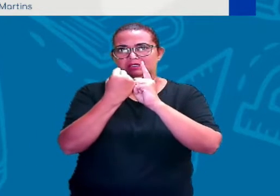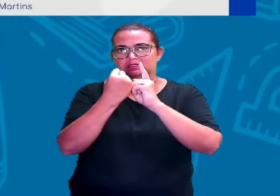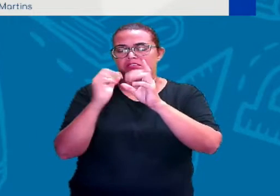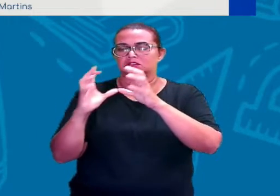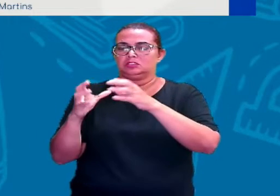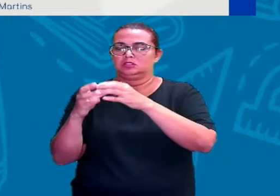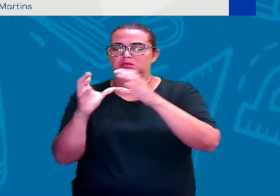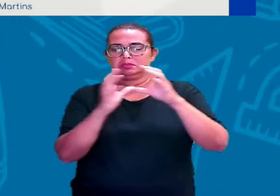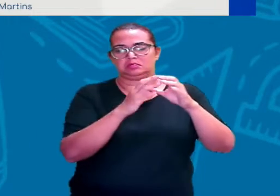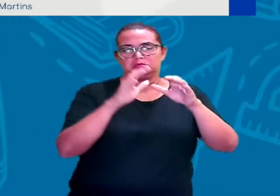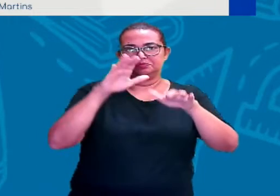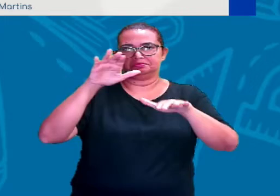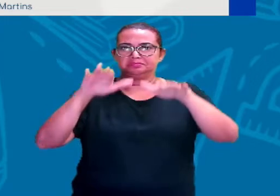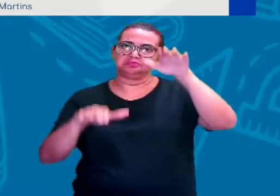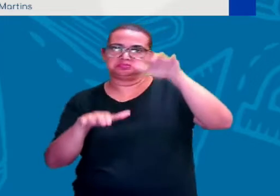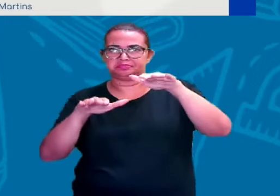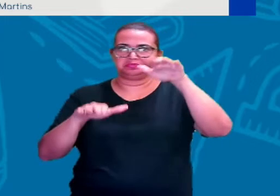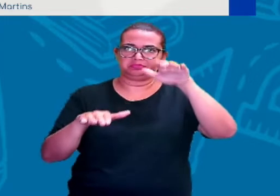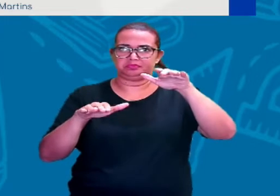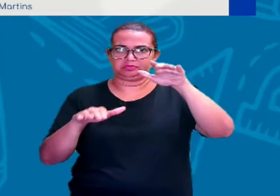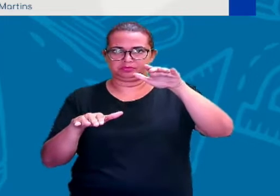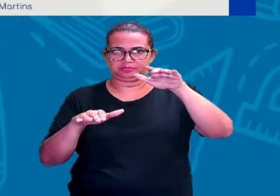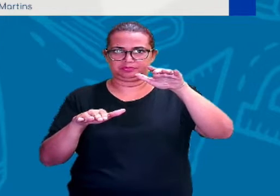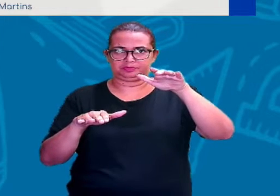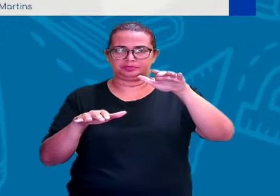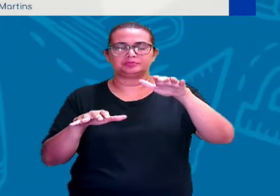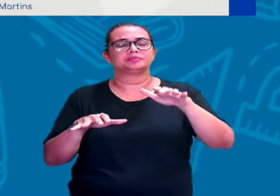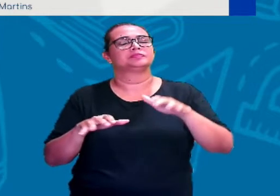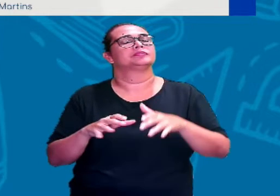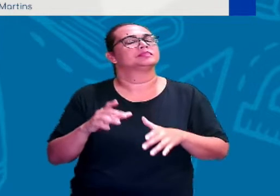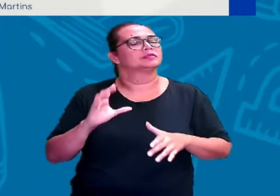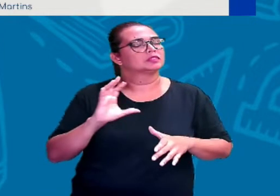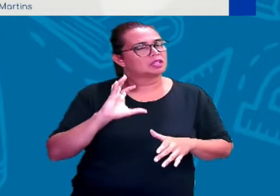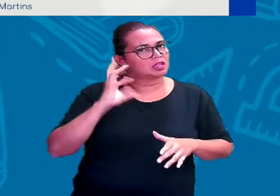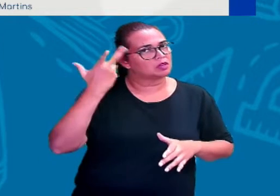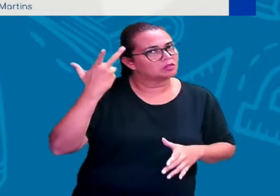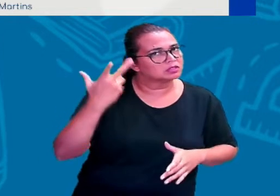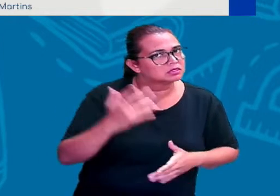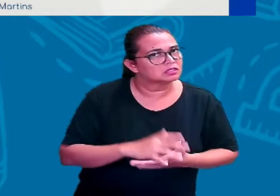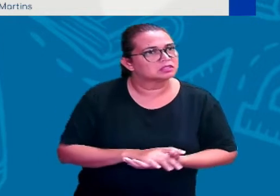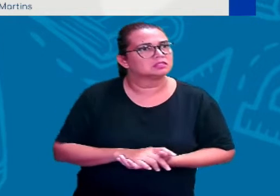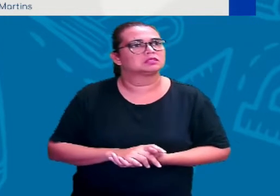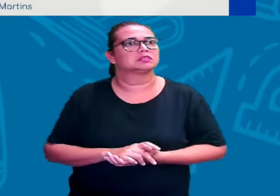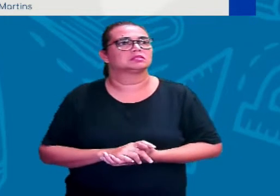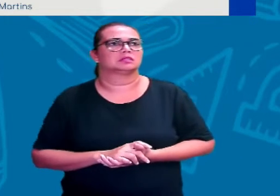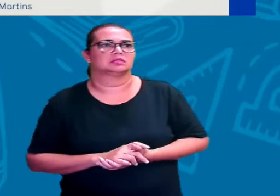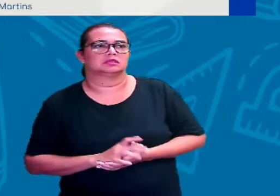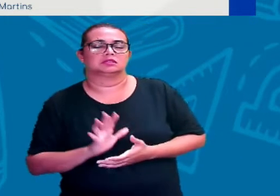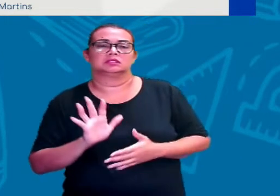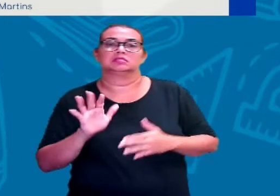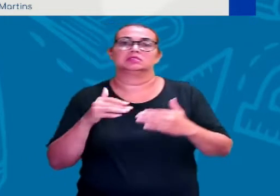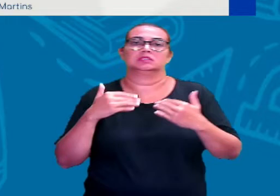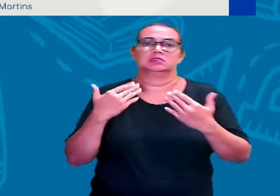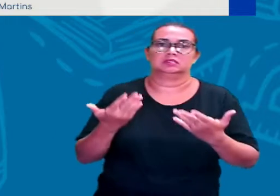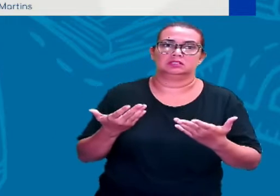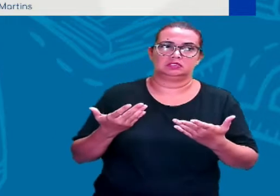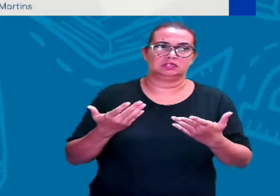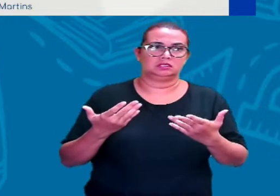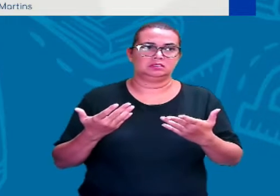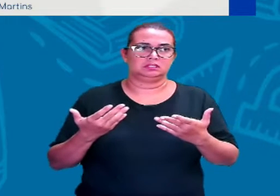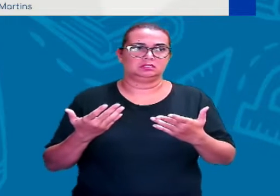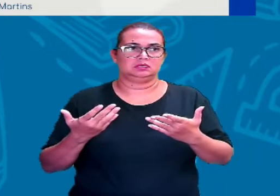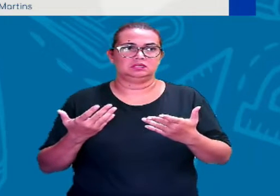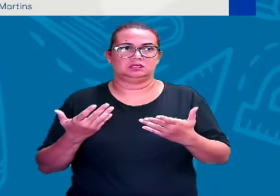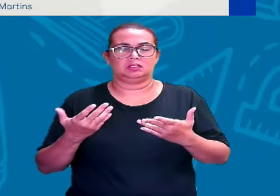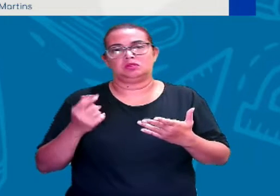gente também vai abranger com outros fatores, tá? Mas aí, gente, isso é resquício